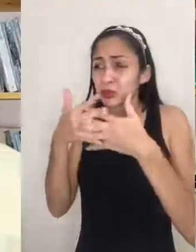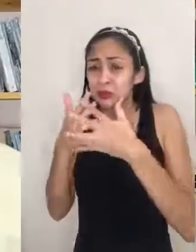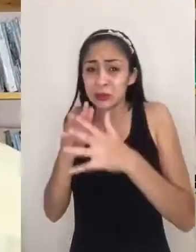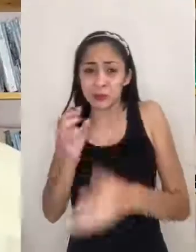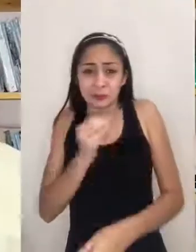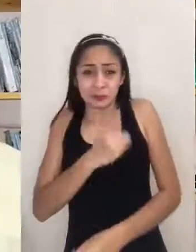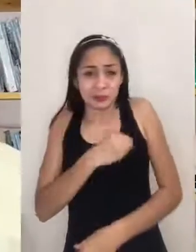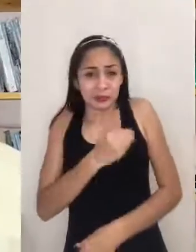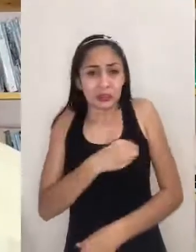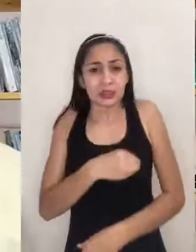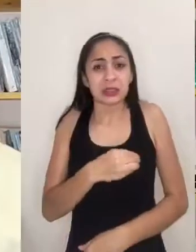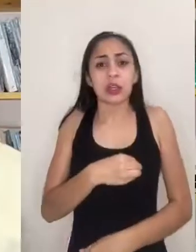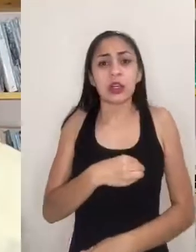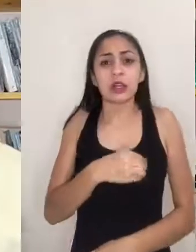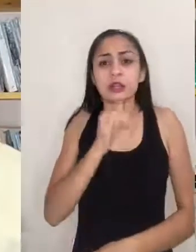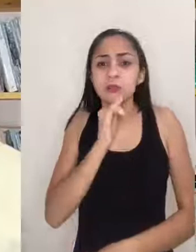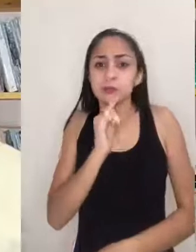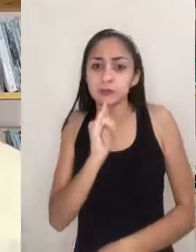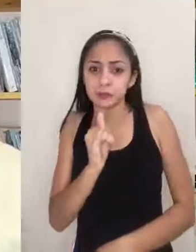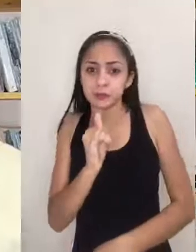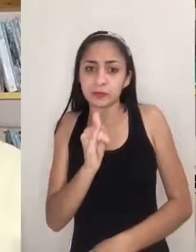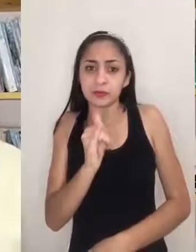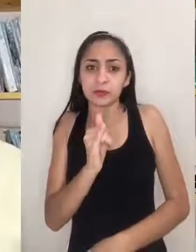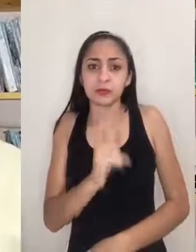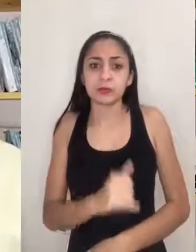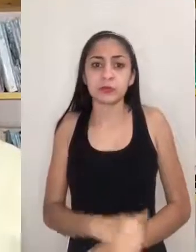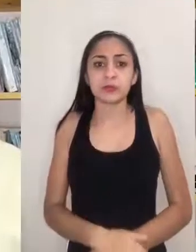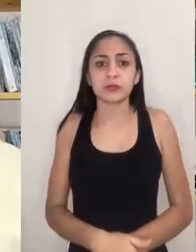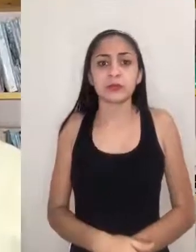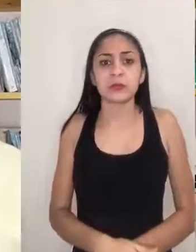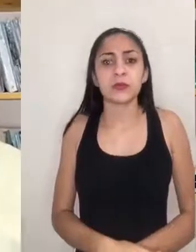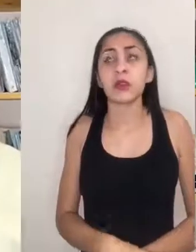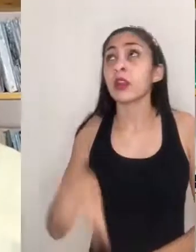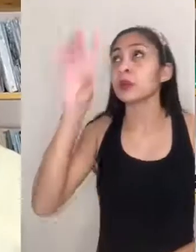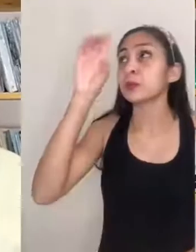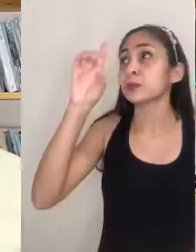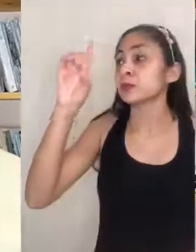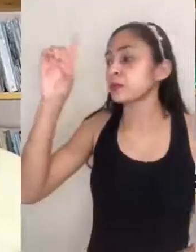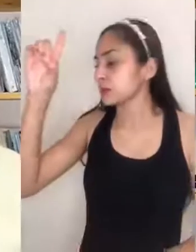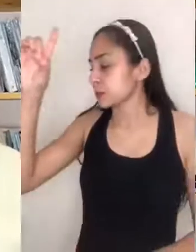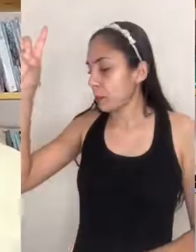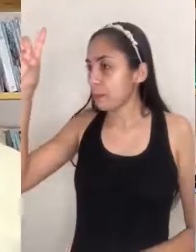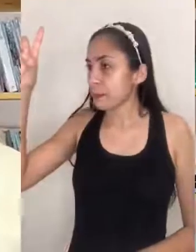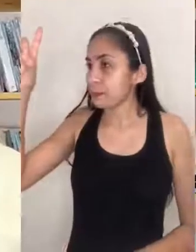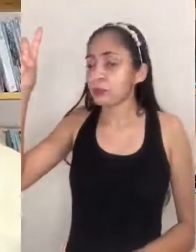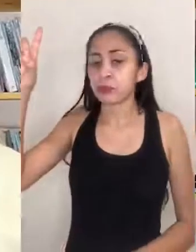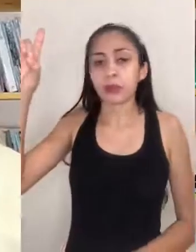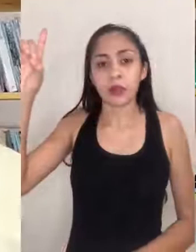prática de algum pecado, eu quero lhe dizer que Deus